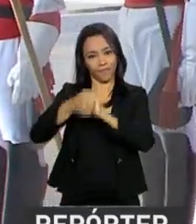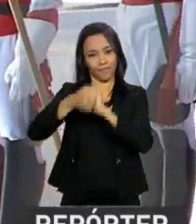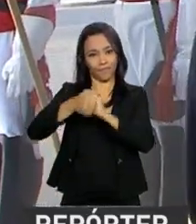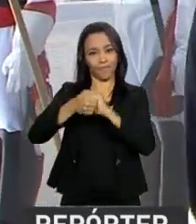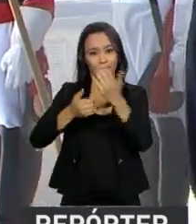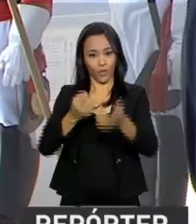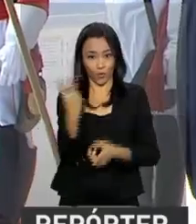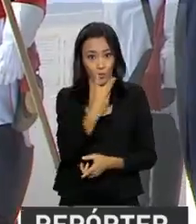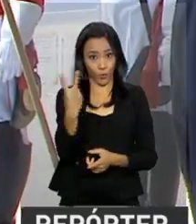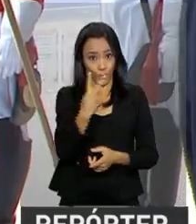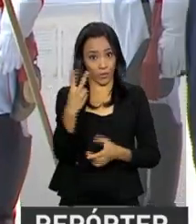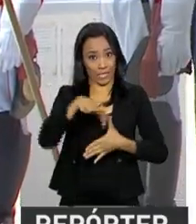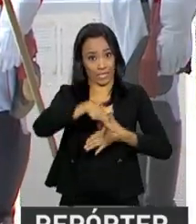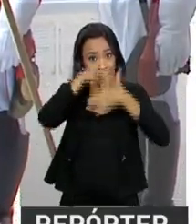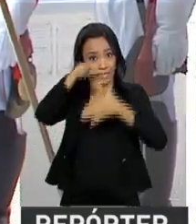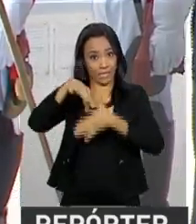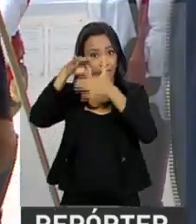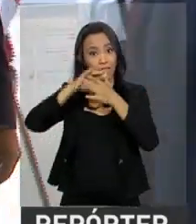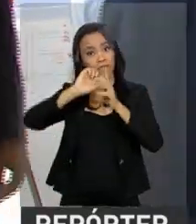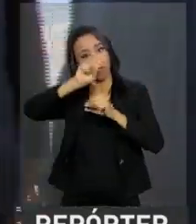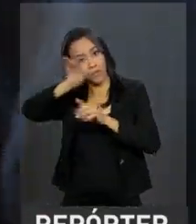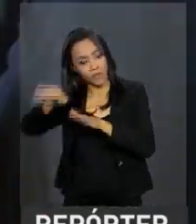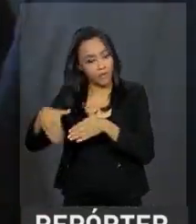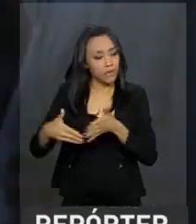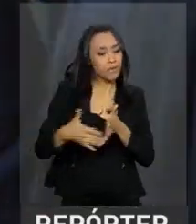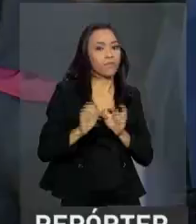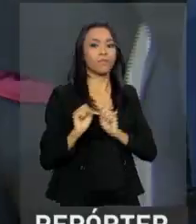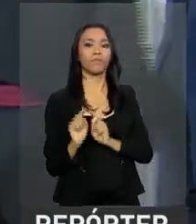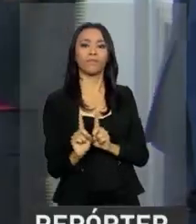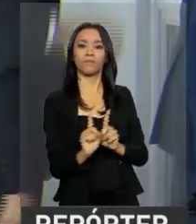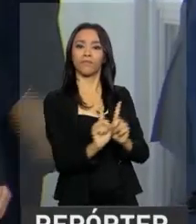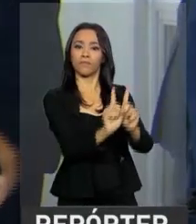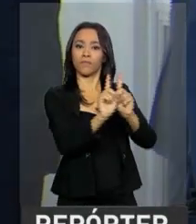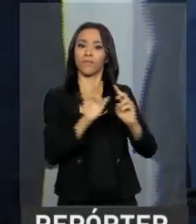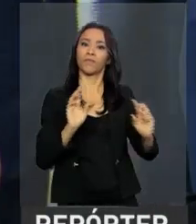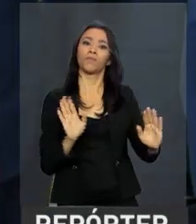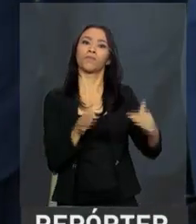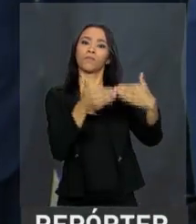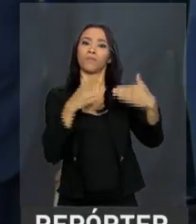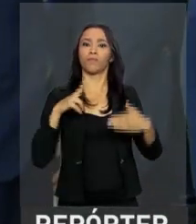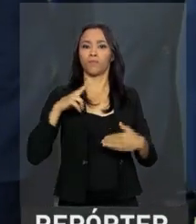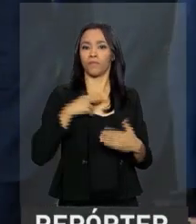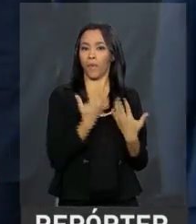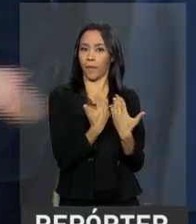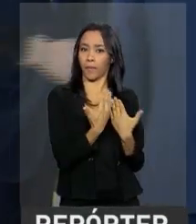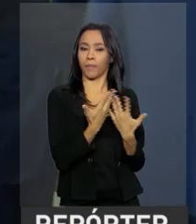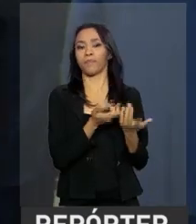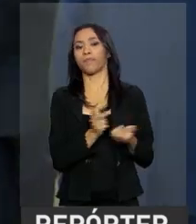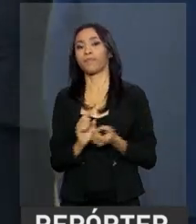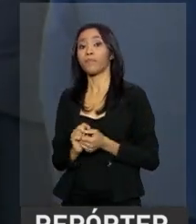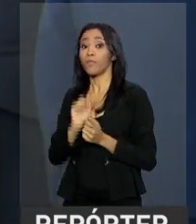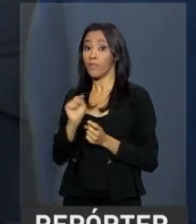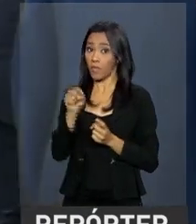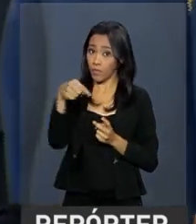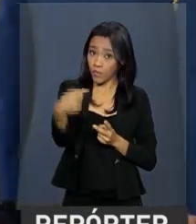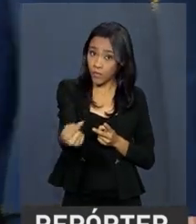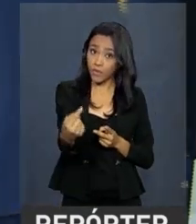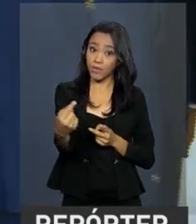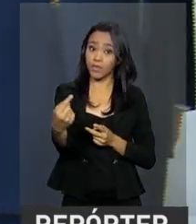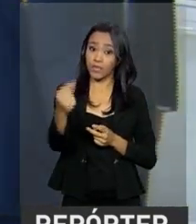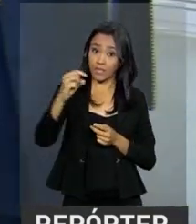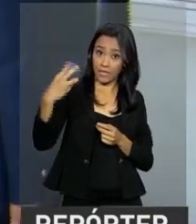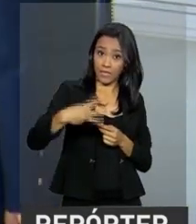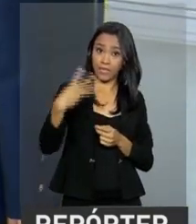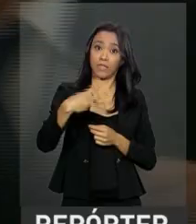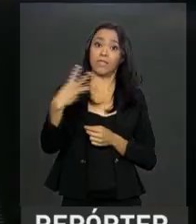dois líderes Então se encaminharam para o encontro privado que durou cerca de meia hora também na sequência o no terceiro